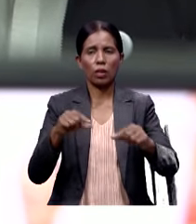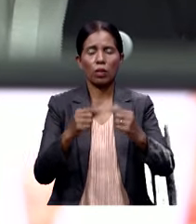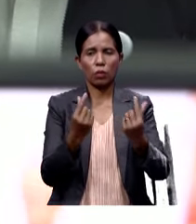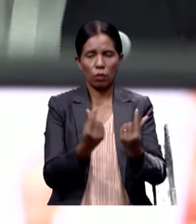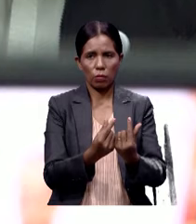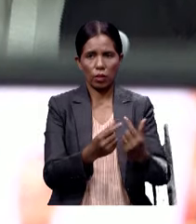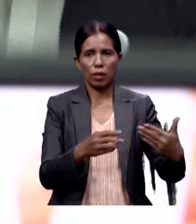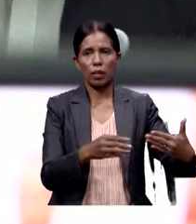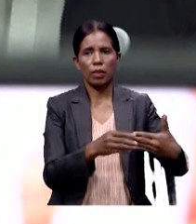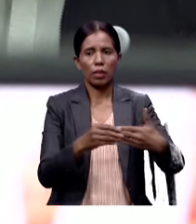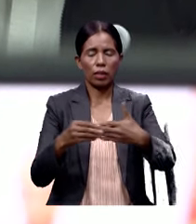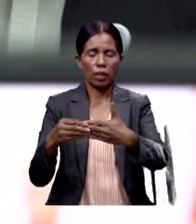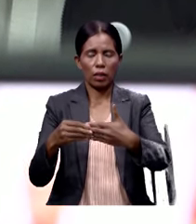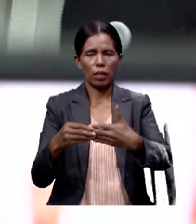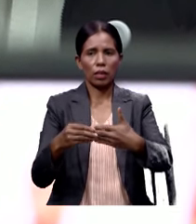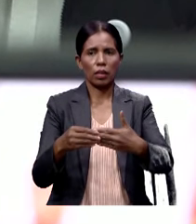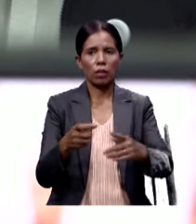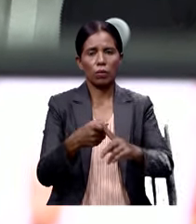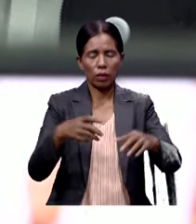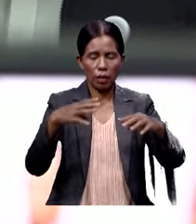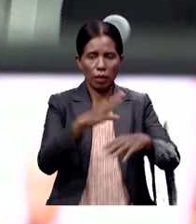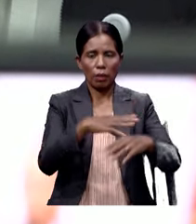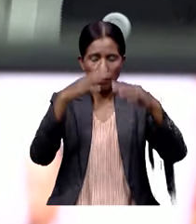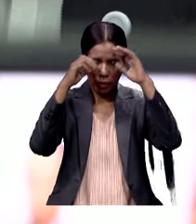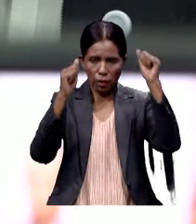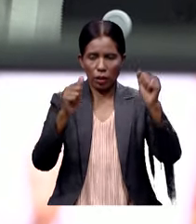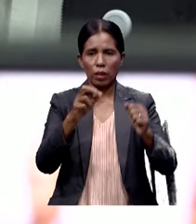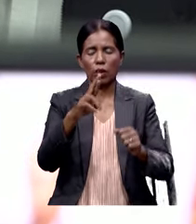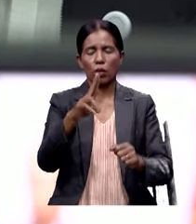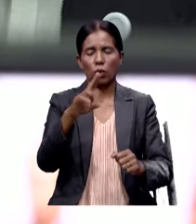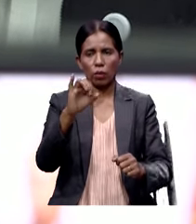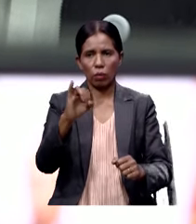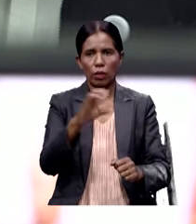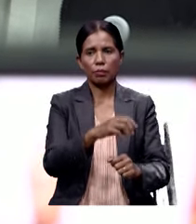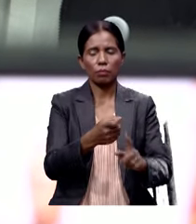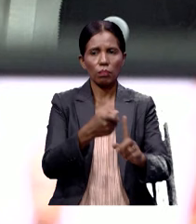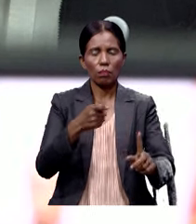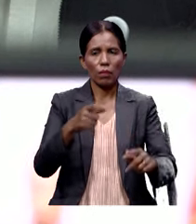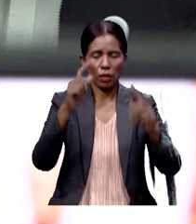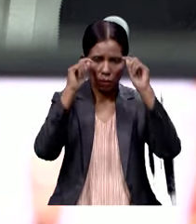si presidente Waldinho, presidente Rui os Timor Gap